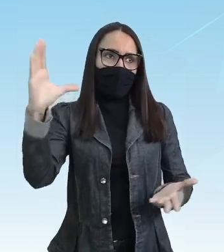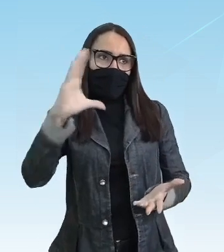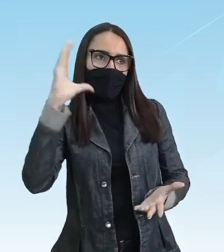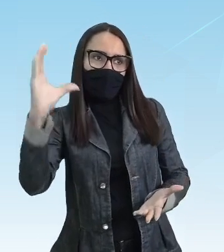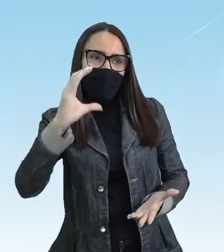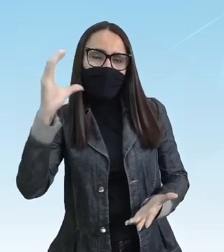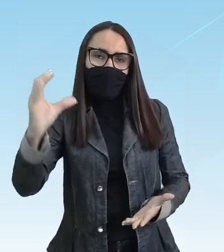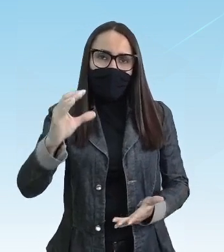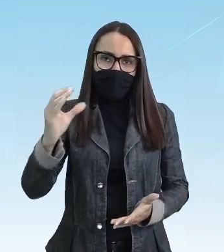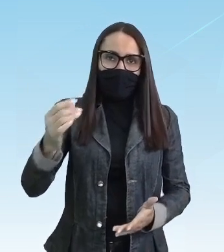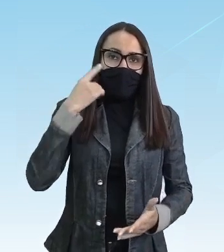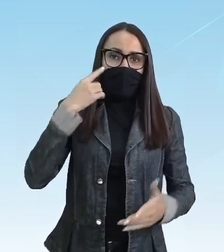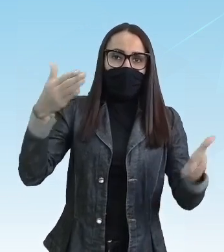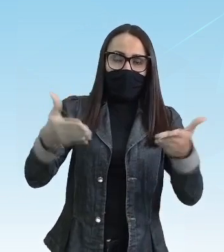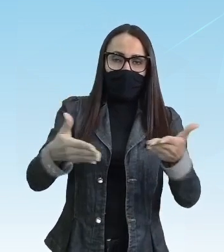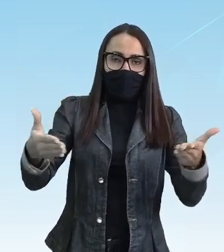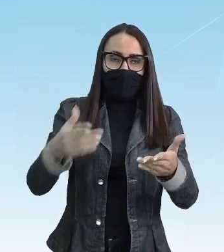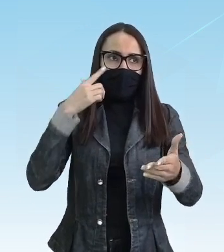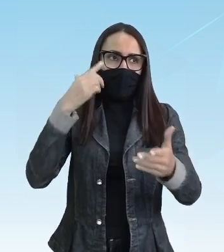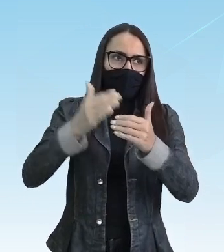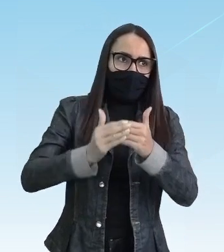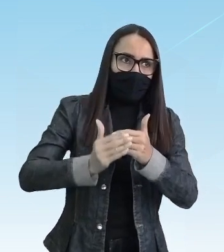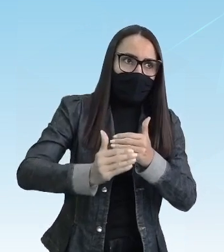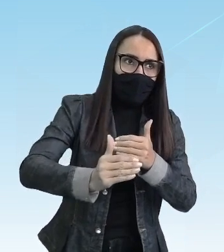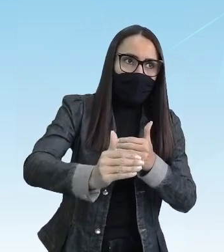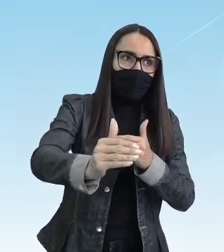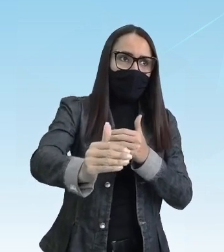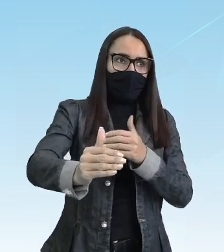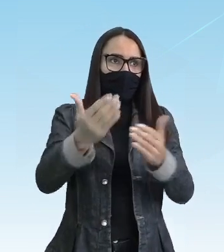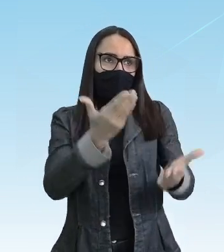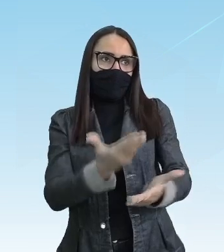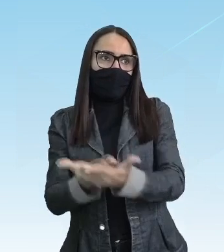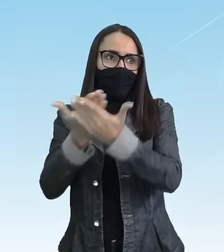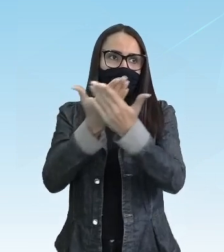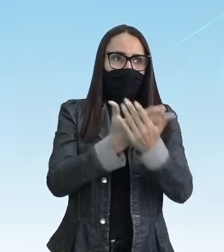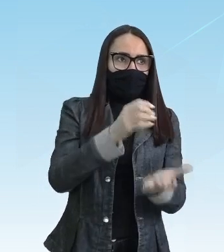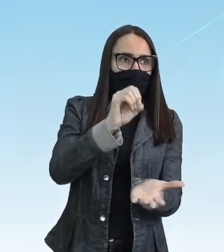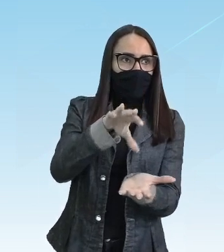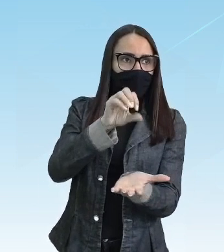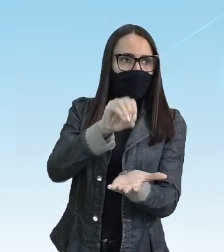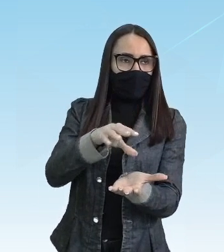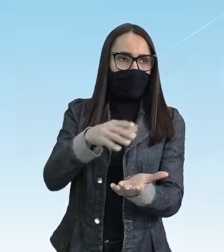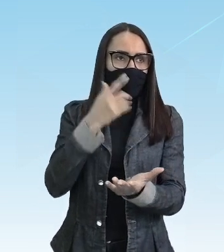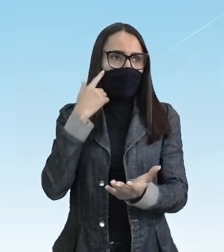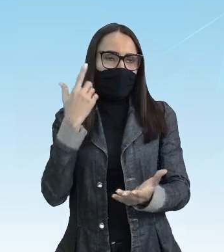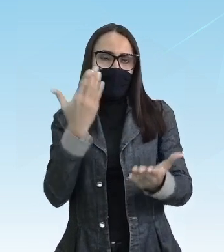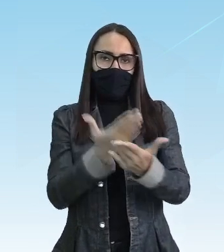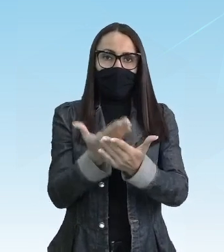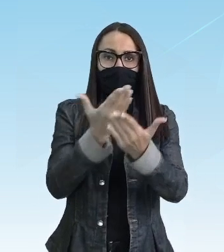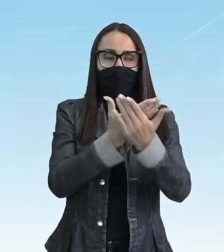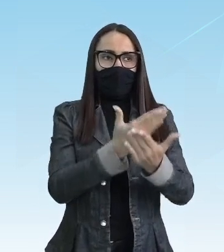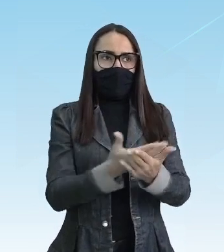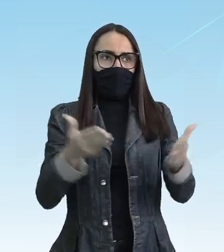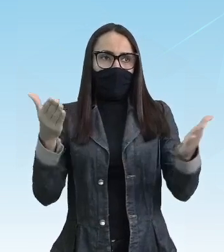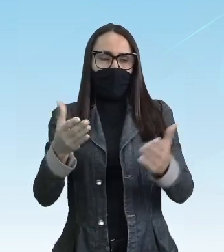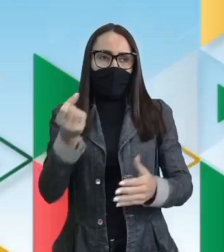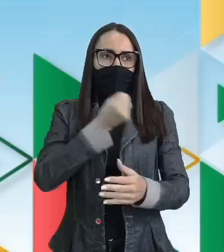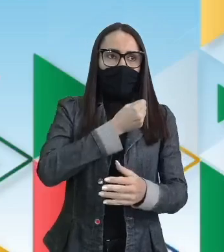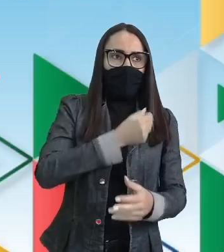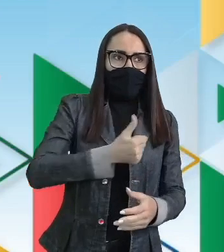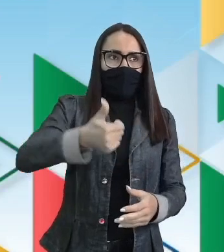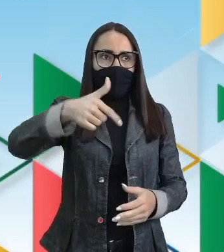de ciências e hoje nós iremos começar mais uma aula do EducaPE. A aula de hoje é a de